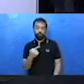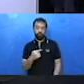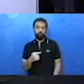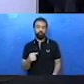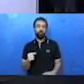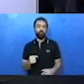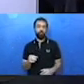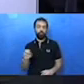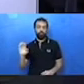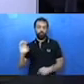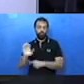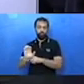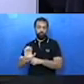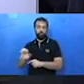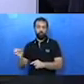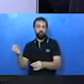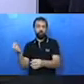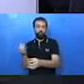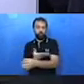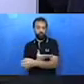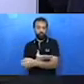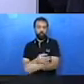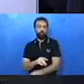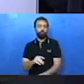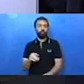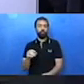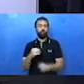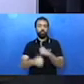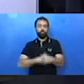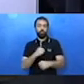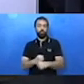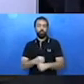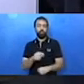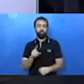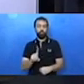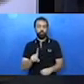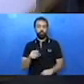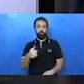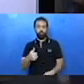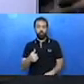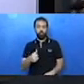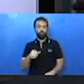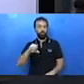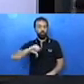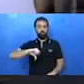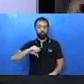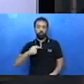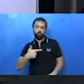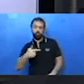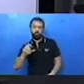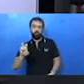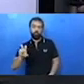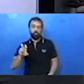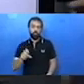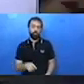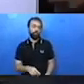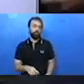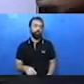não vamos utilizá-lo, ele já não existia mais. Vamos para a pergunta letra